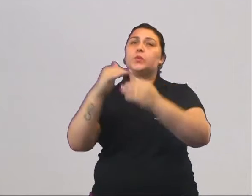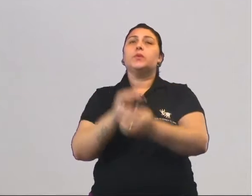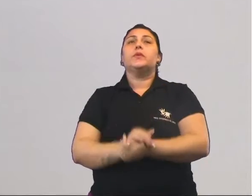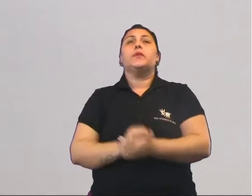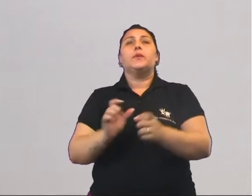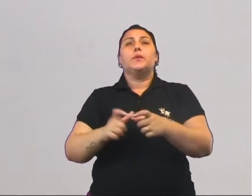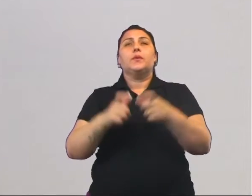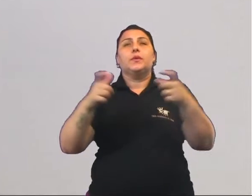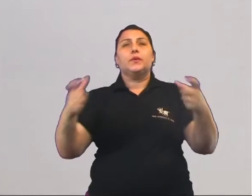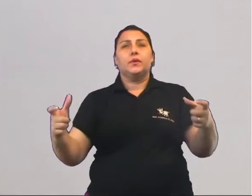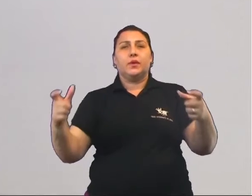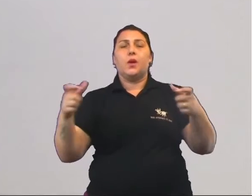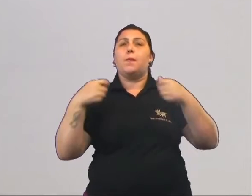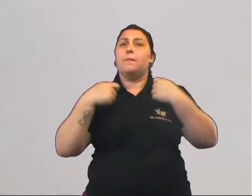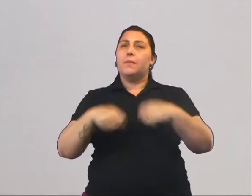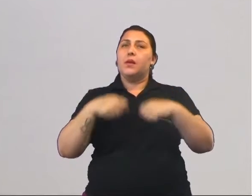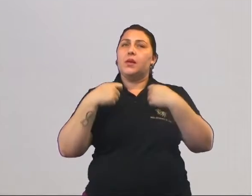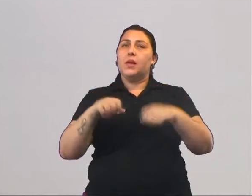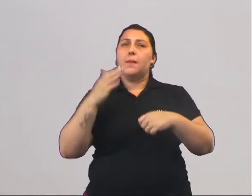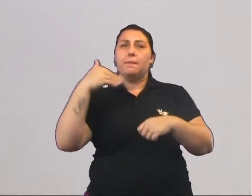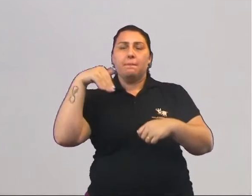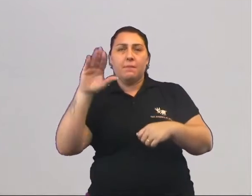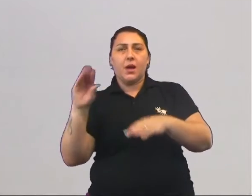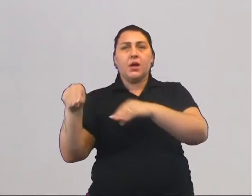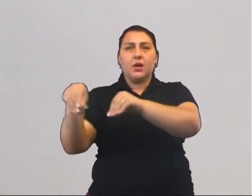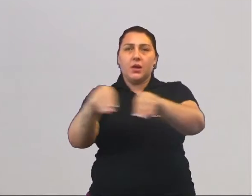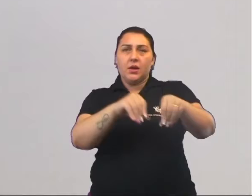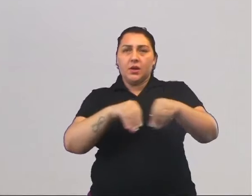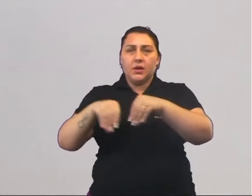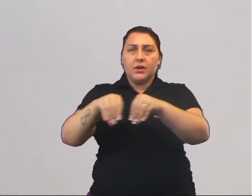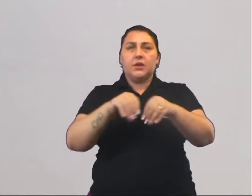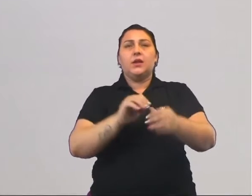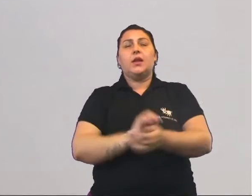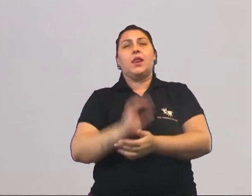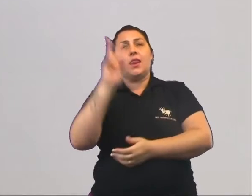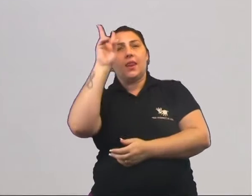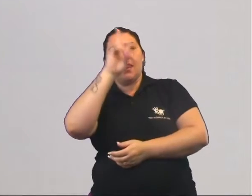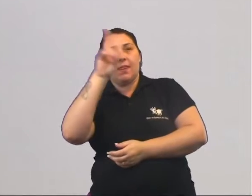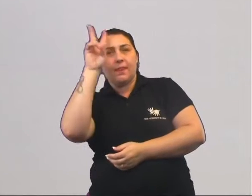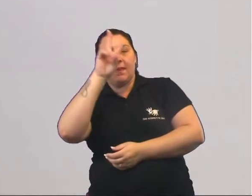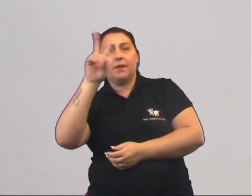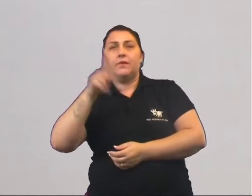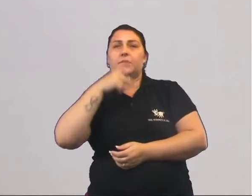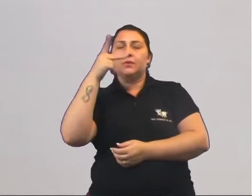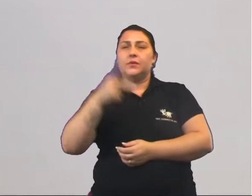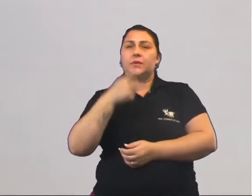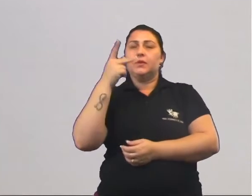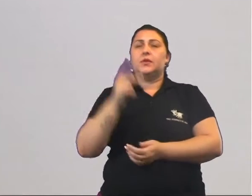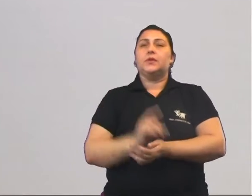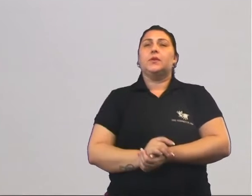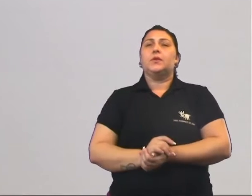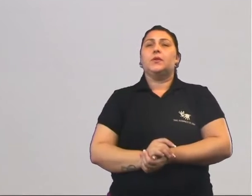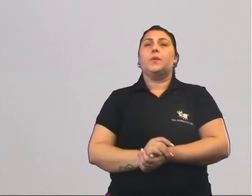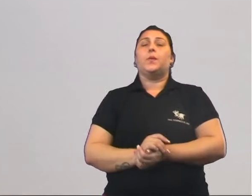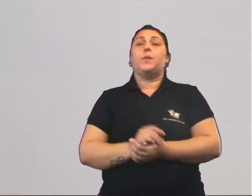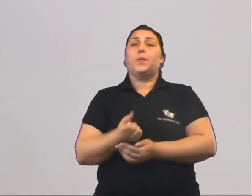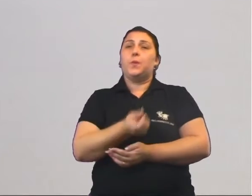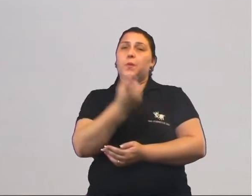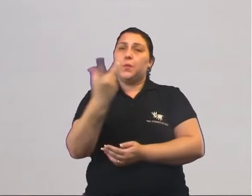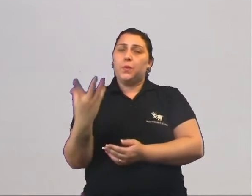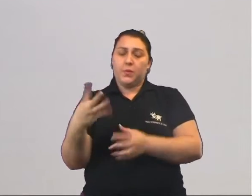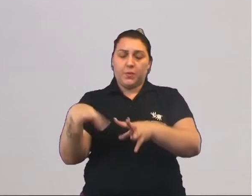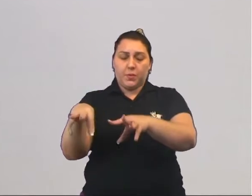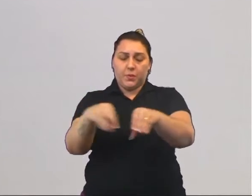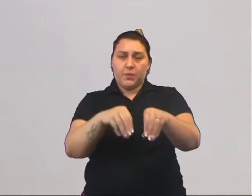vem crescendo e eles vão precisando cada vez mais de terras para isto, lembra que eu falei que o agronegócio requer uma grande quantidade de